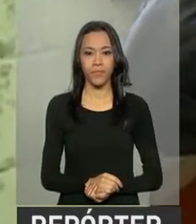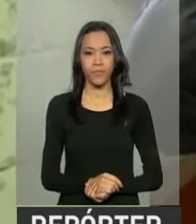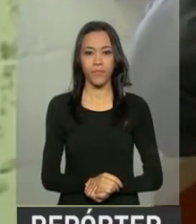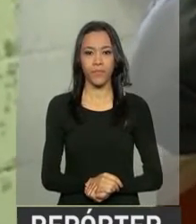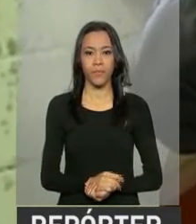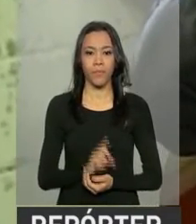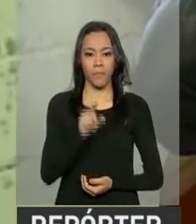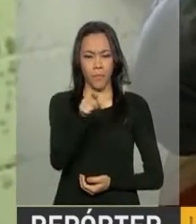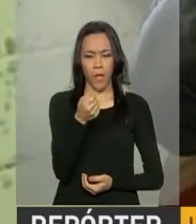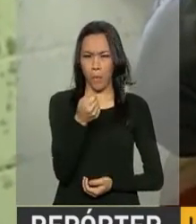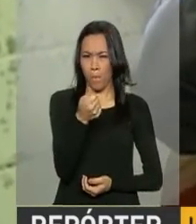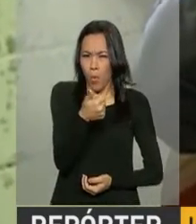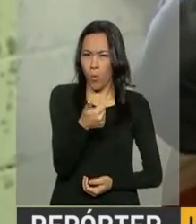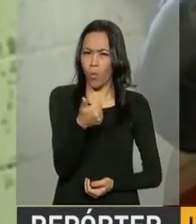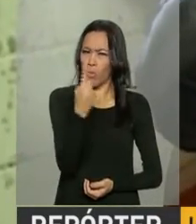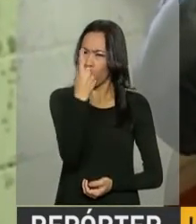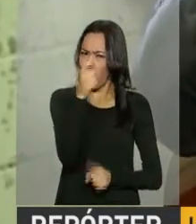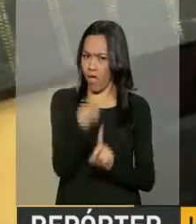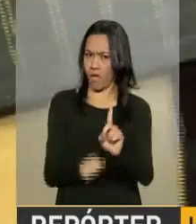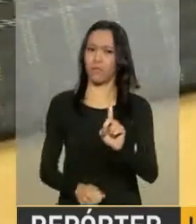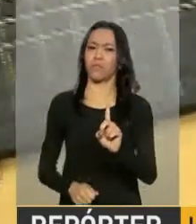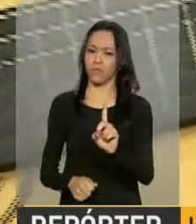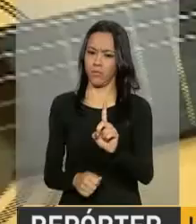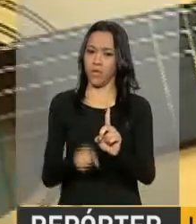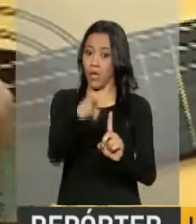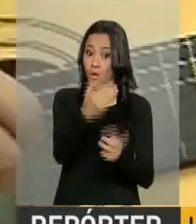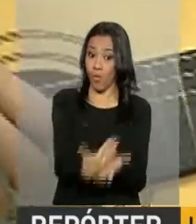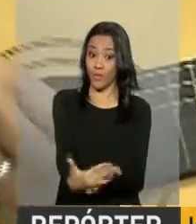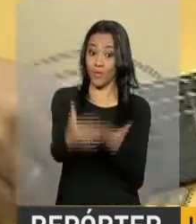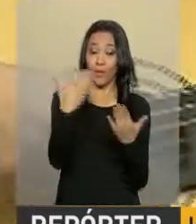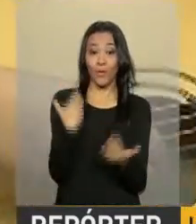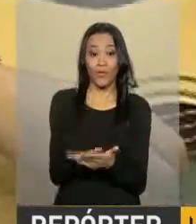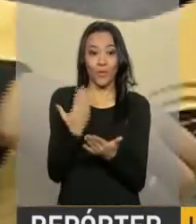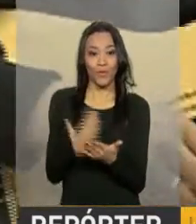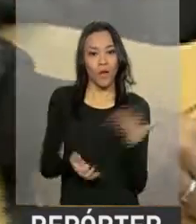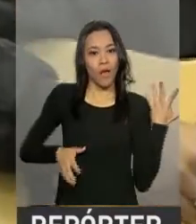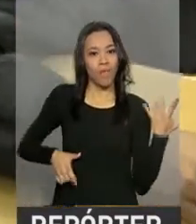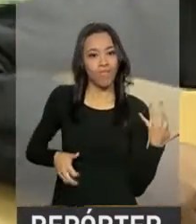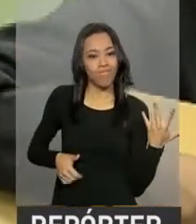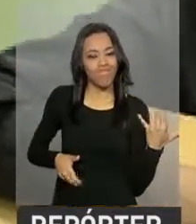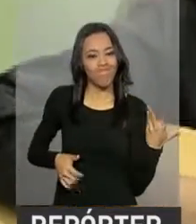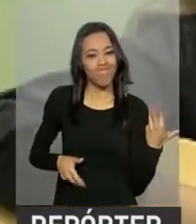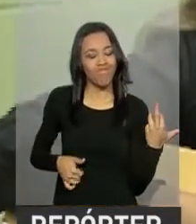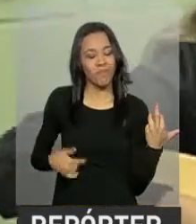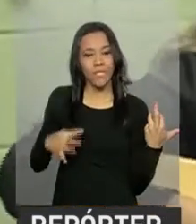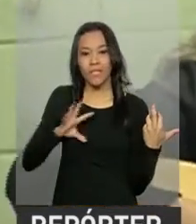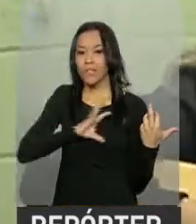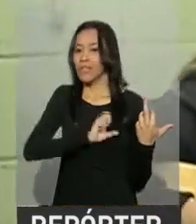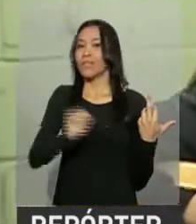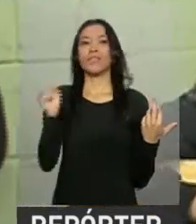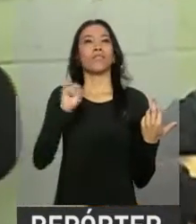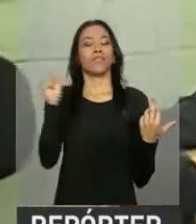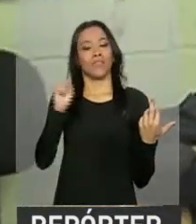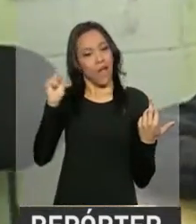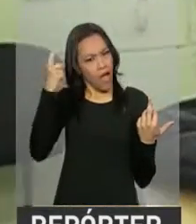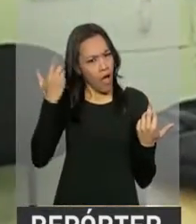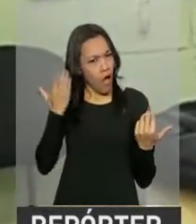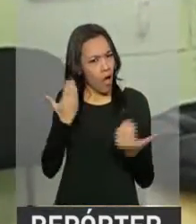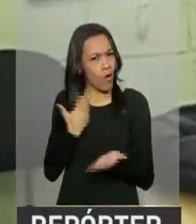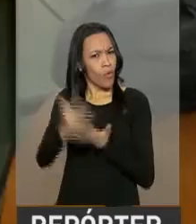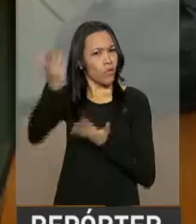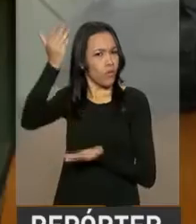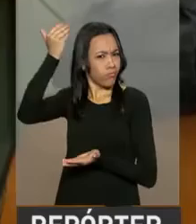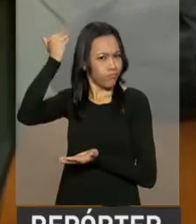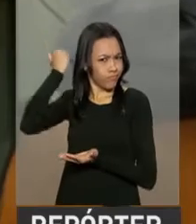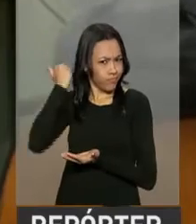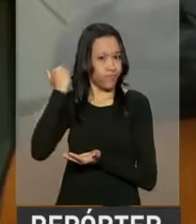faz pouco mais de um mês que a érika começou a fazer aulas de violão mas a paixão pelo instrumento vem de longa data